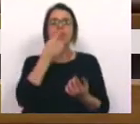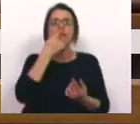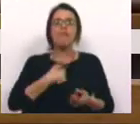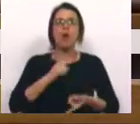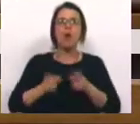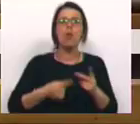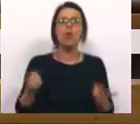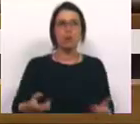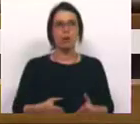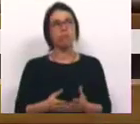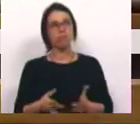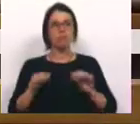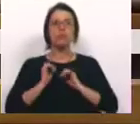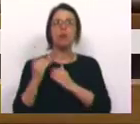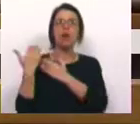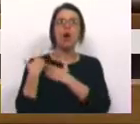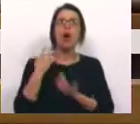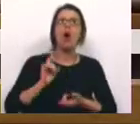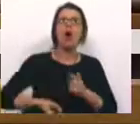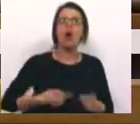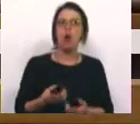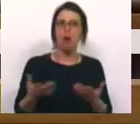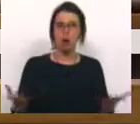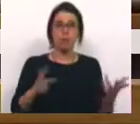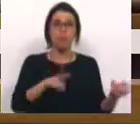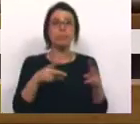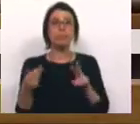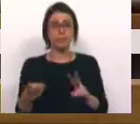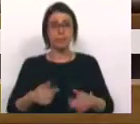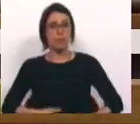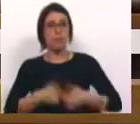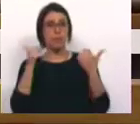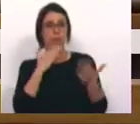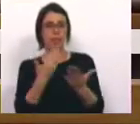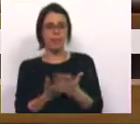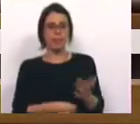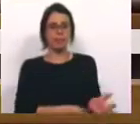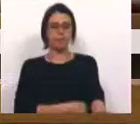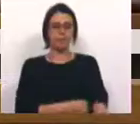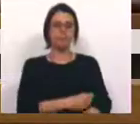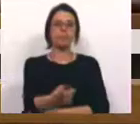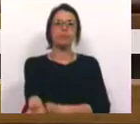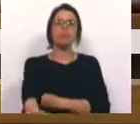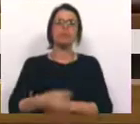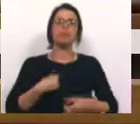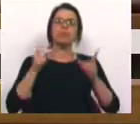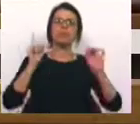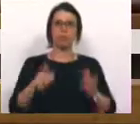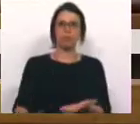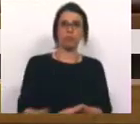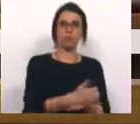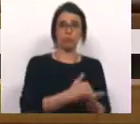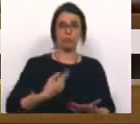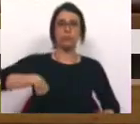falha e o que é da nossa responsabilidade alterar para melhorar. Comecemos por dados que